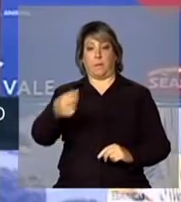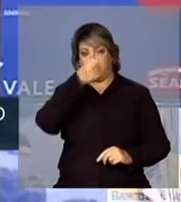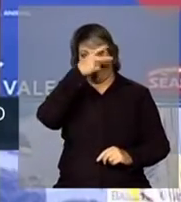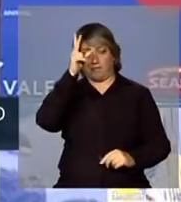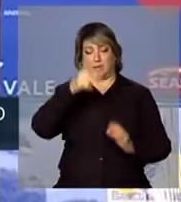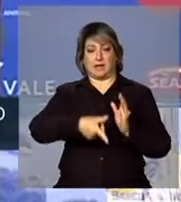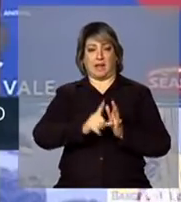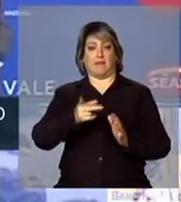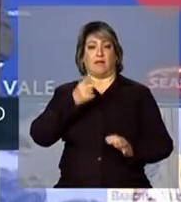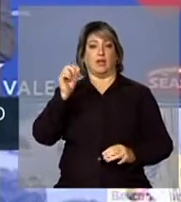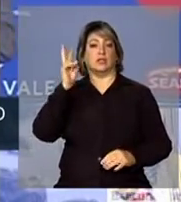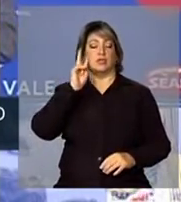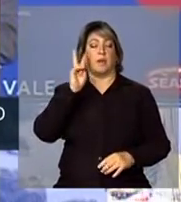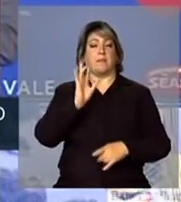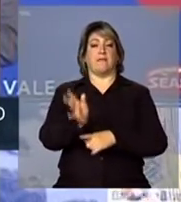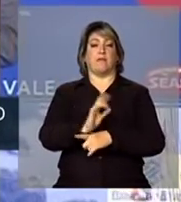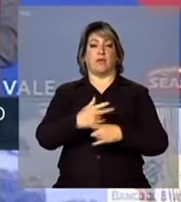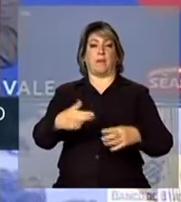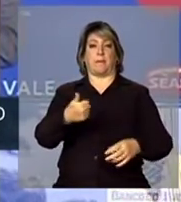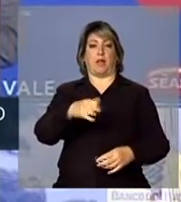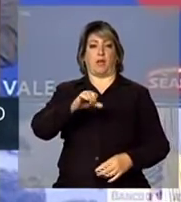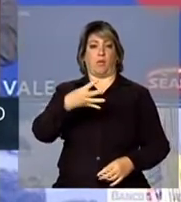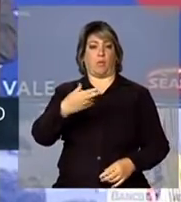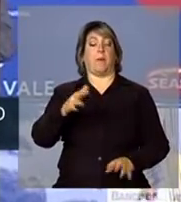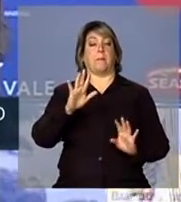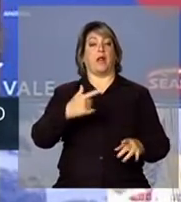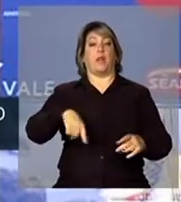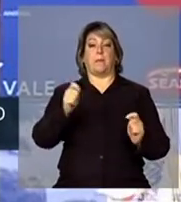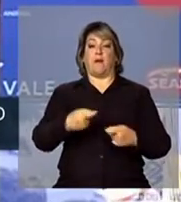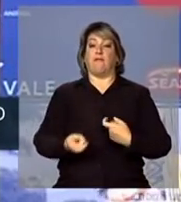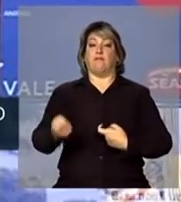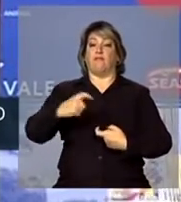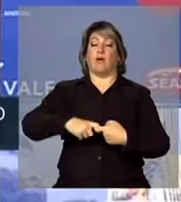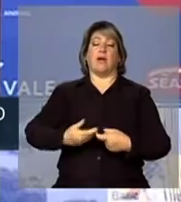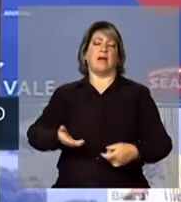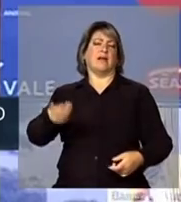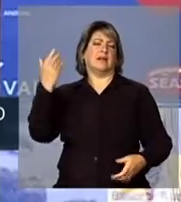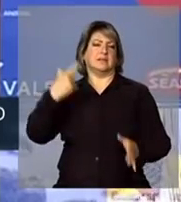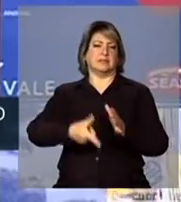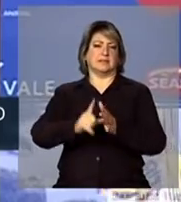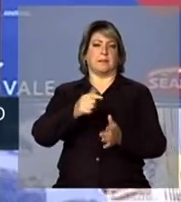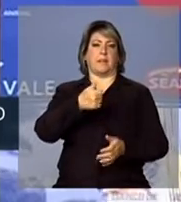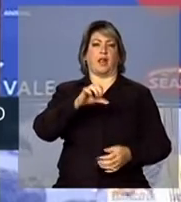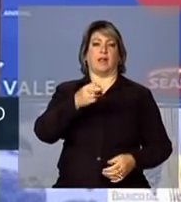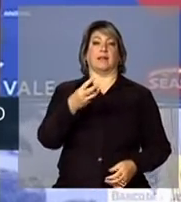de 1941, mas nós podemos voltar alguns anos antes, ainda no início da década de